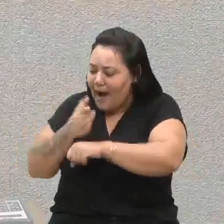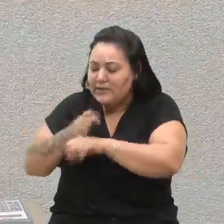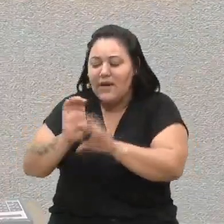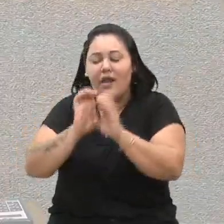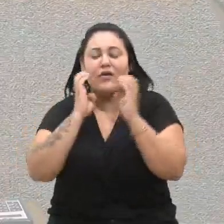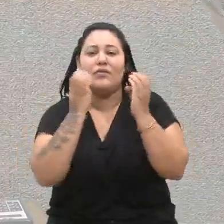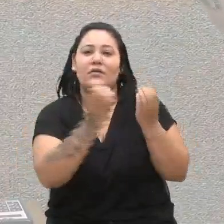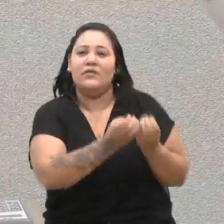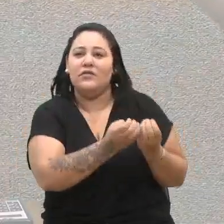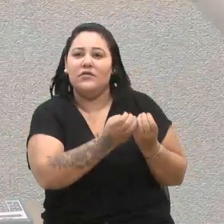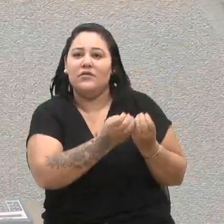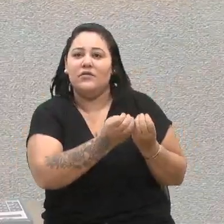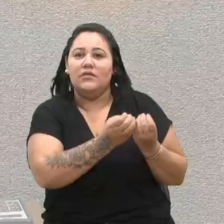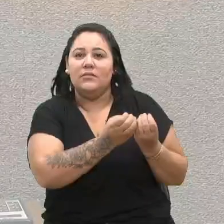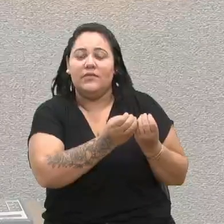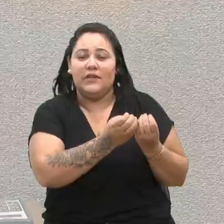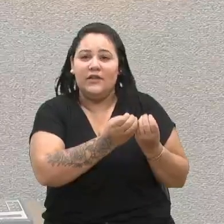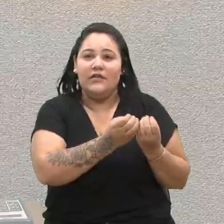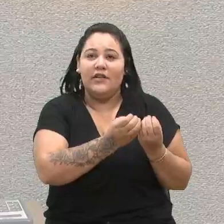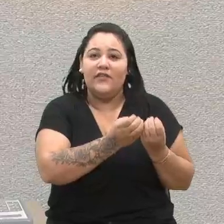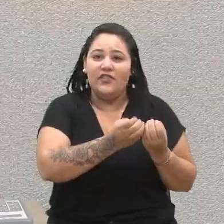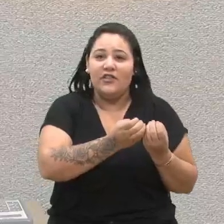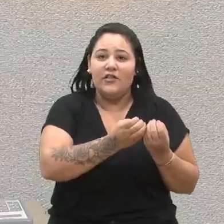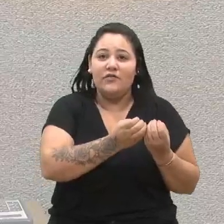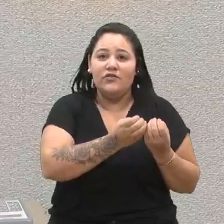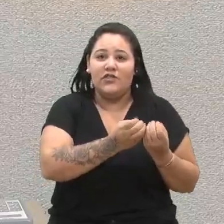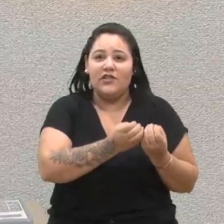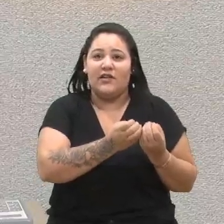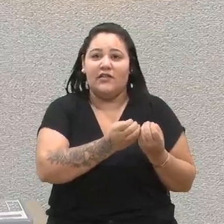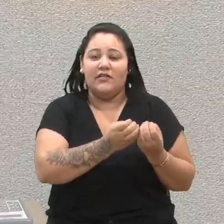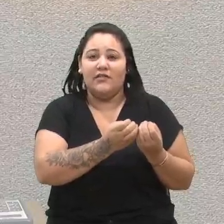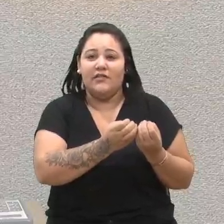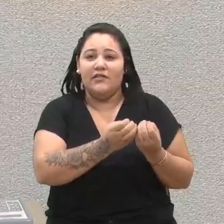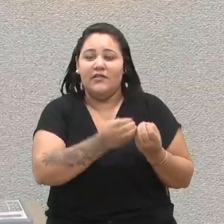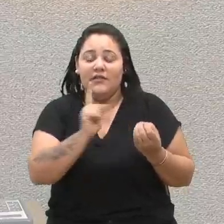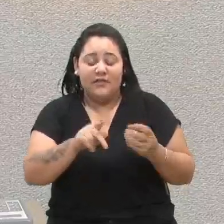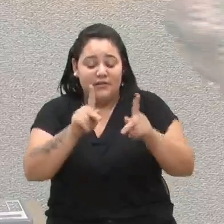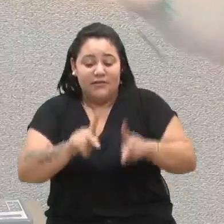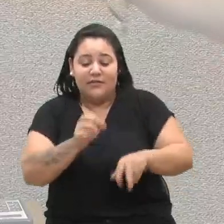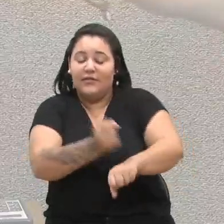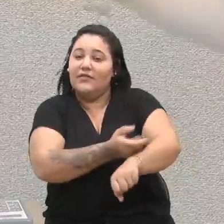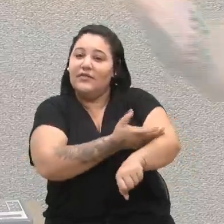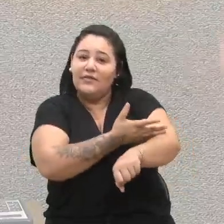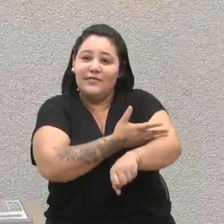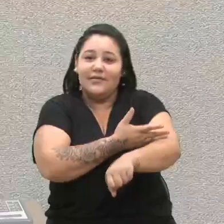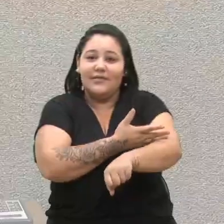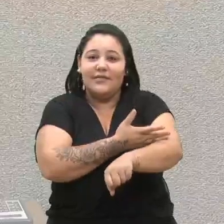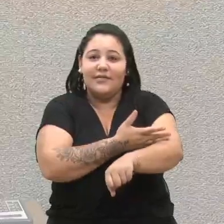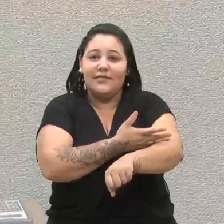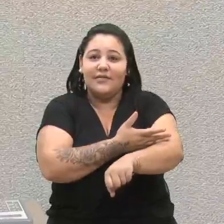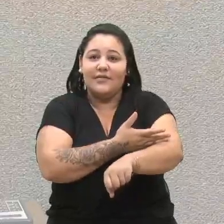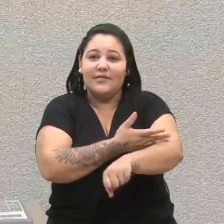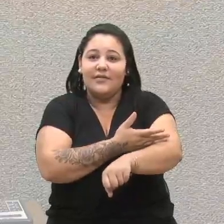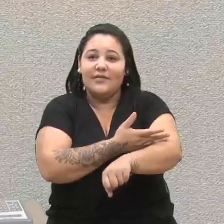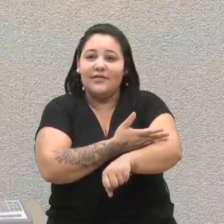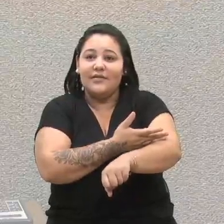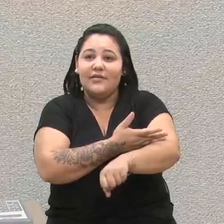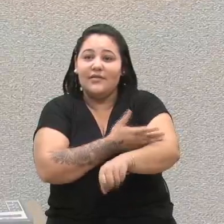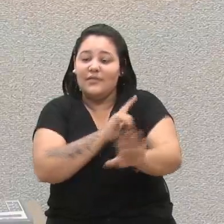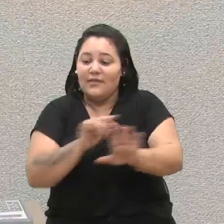Essas pessoas aqui, os parentes que tiveram nome de rua, saem emocionados. Eu, a semana passada aqui, a mãe do